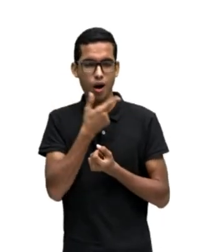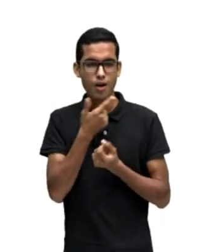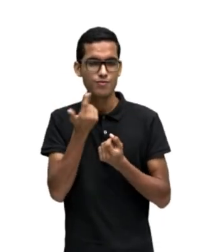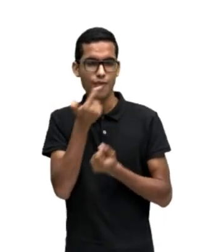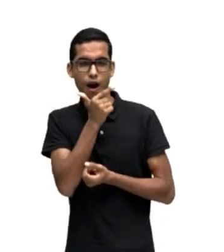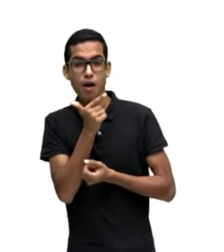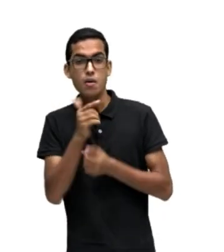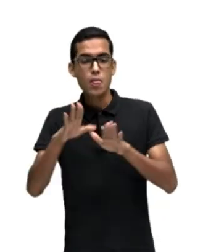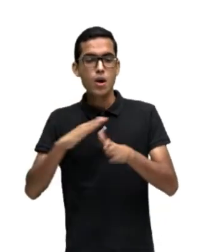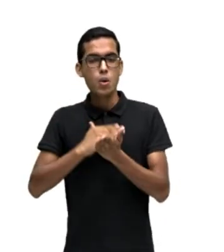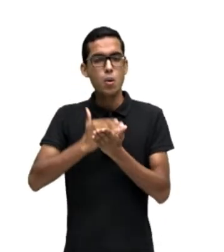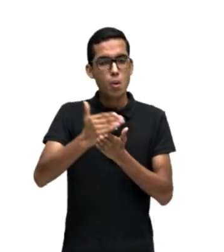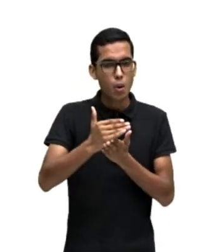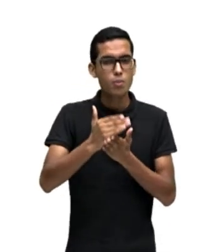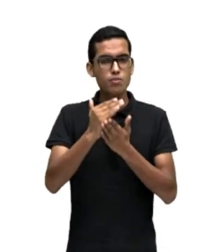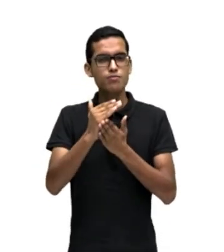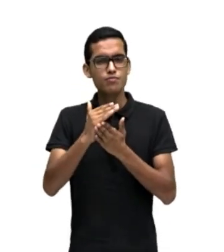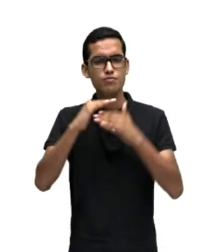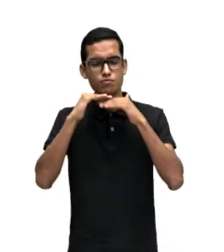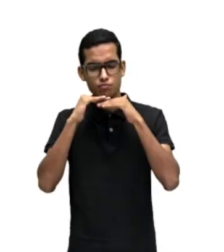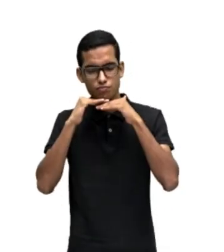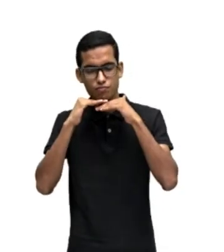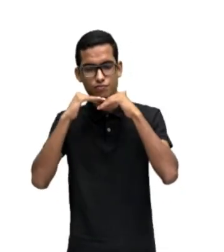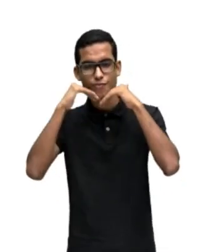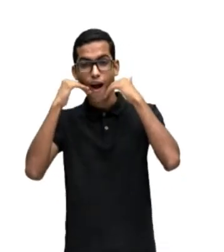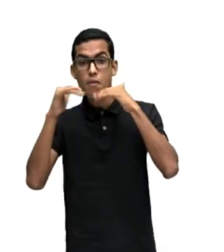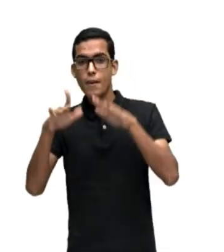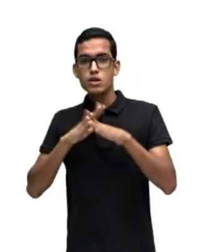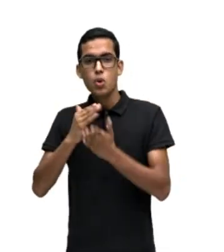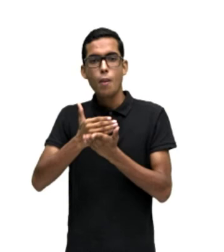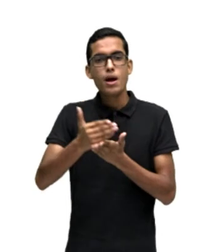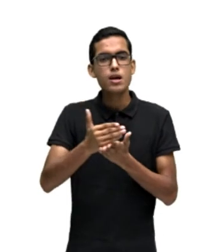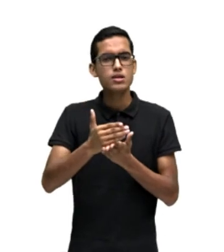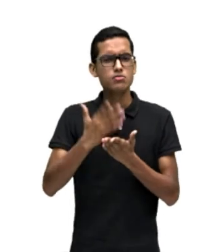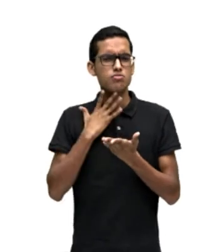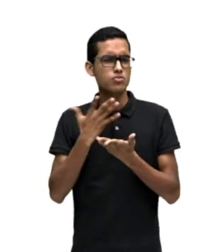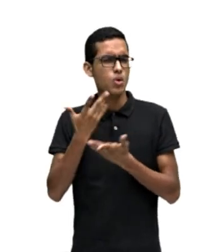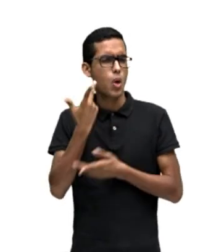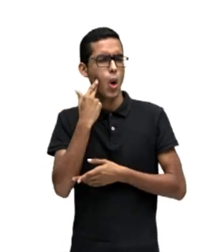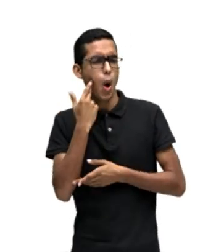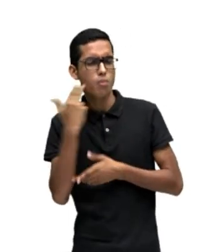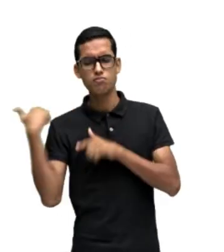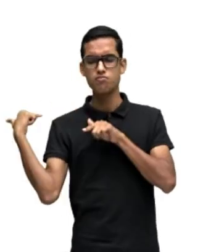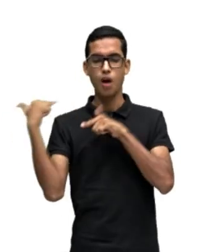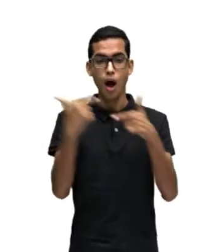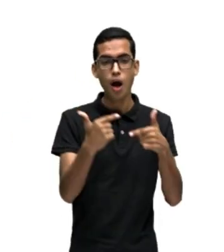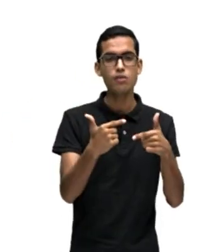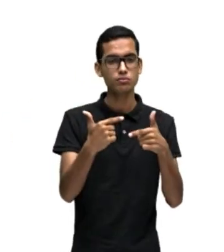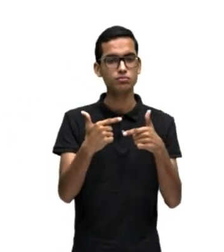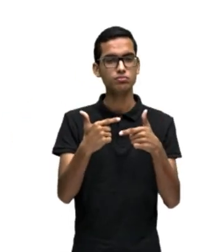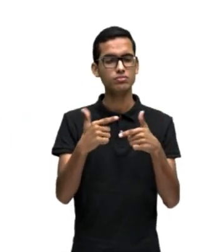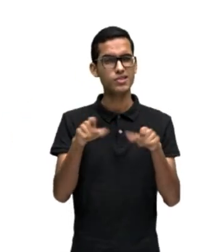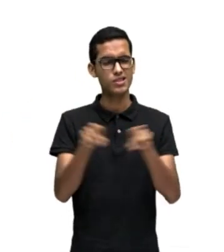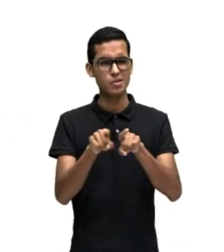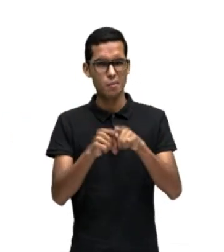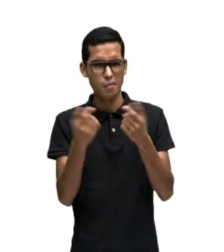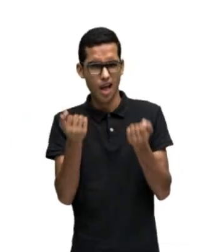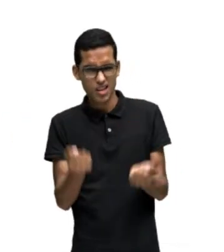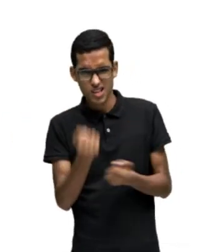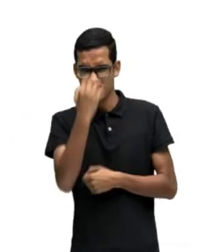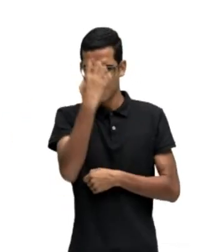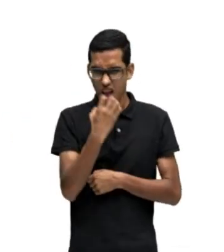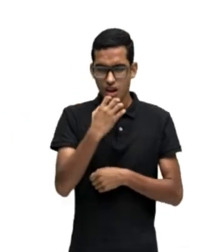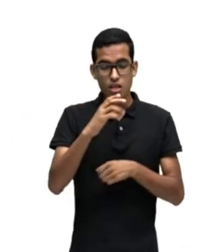começa de uma forma solene, né? Uma forma mais clássica, mais tradicional e grave, e termina de forma